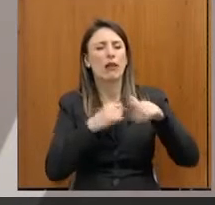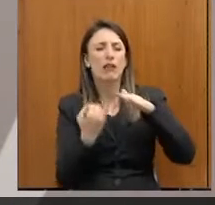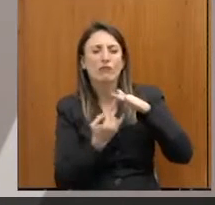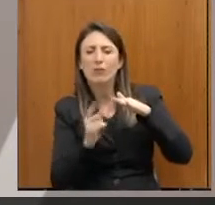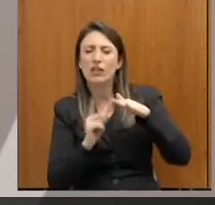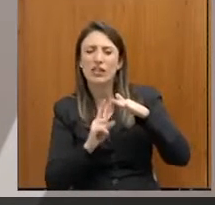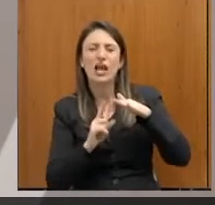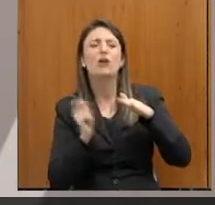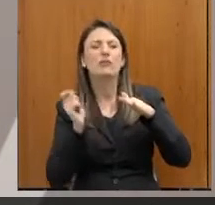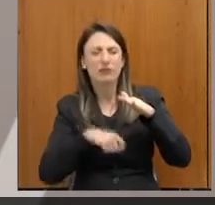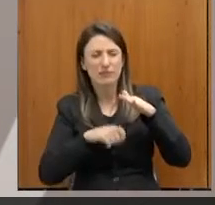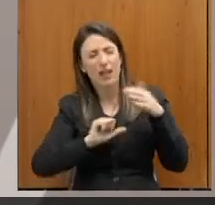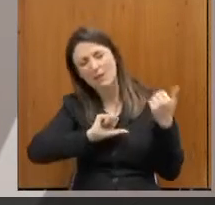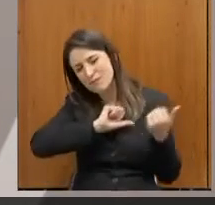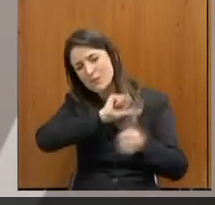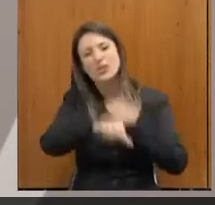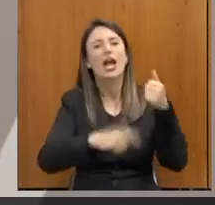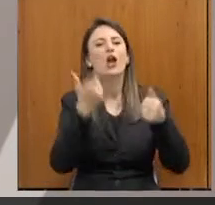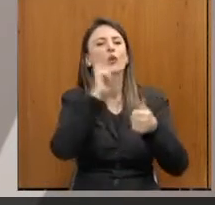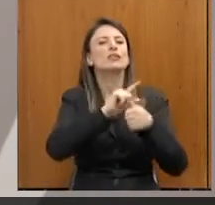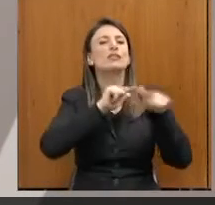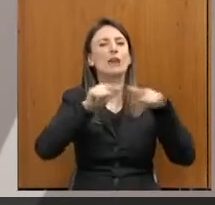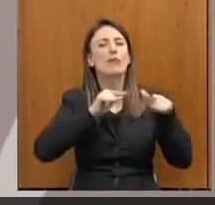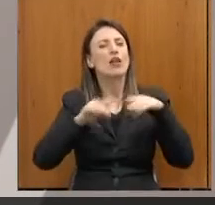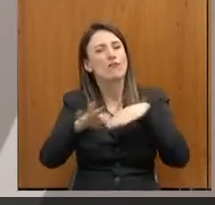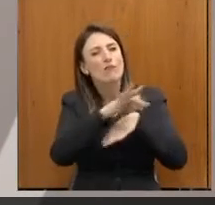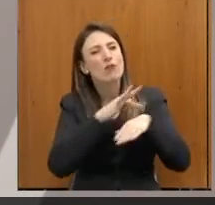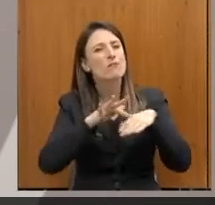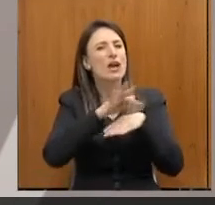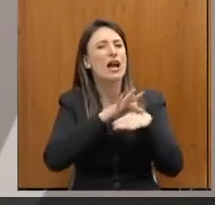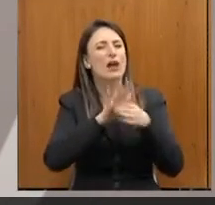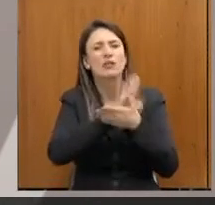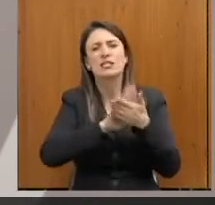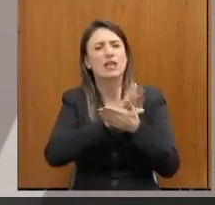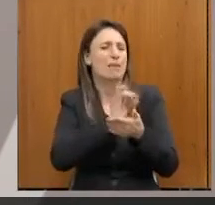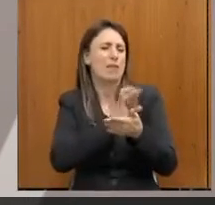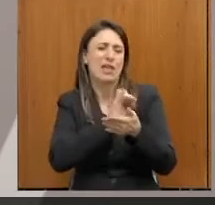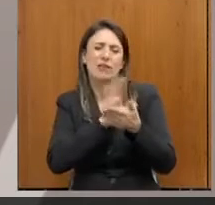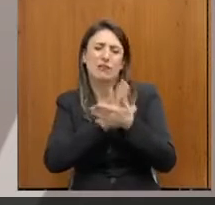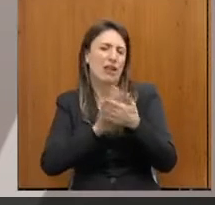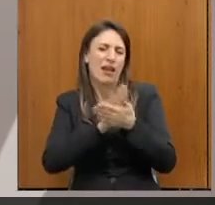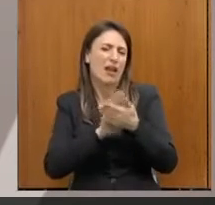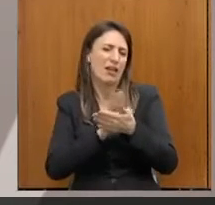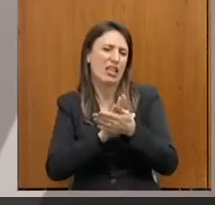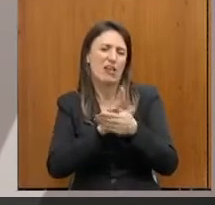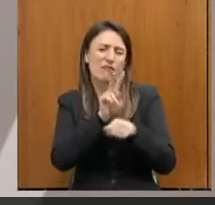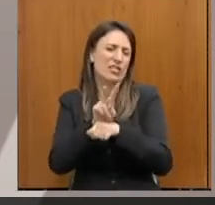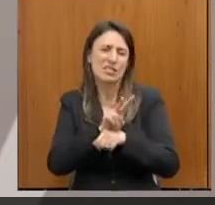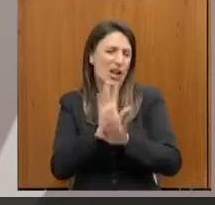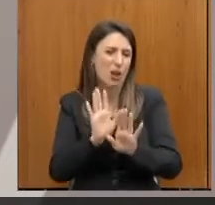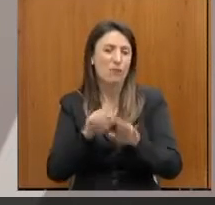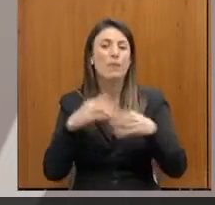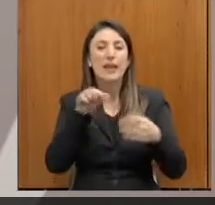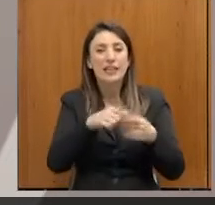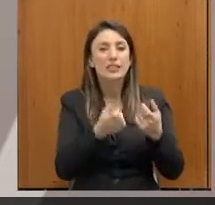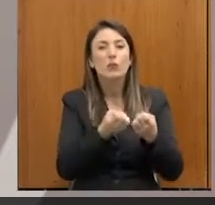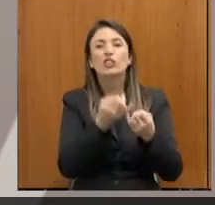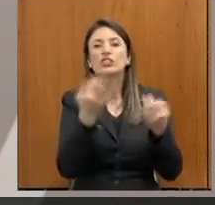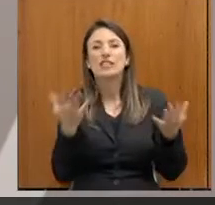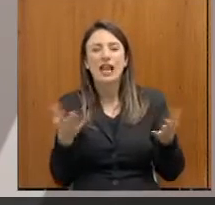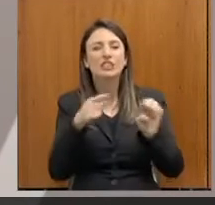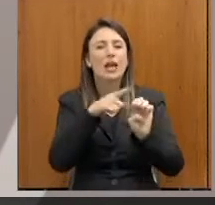sem ter medo fiscal essas pessoas em sua grande maioria pequenos micro empreendedores